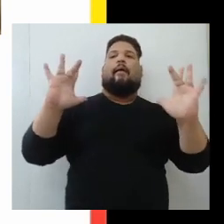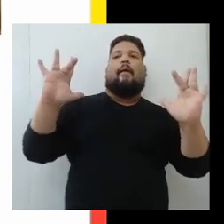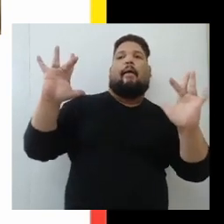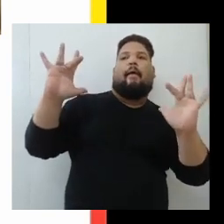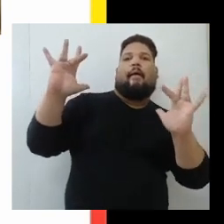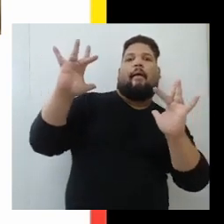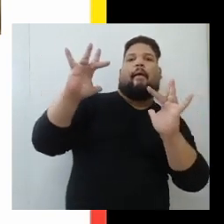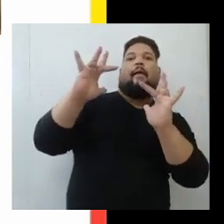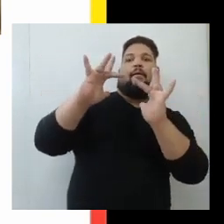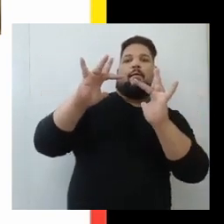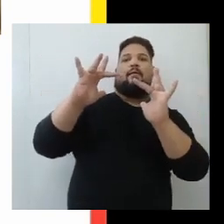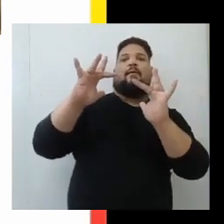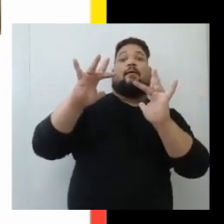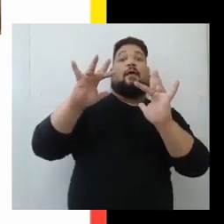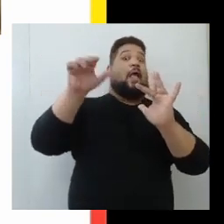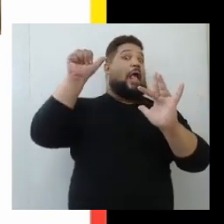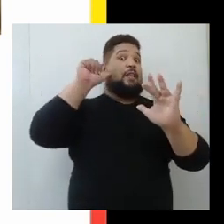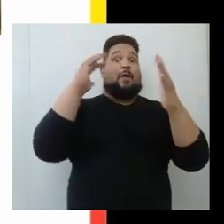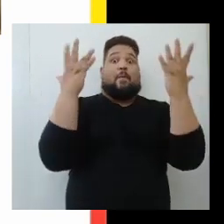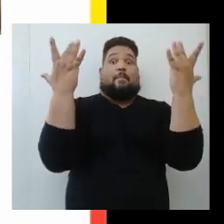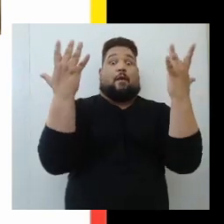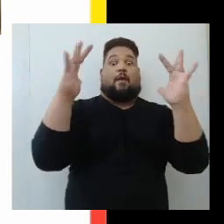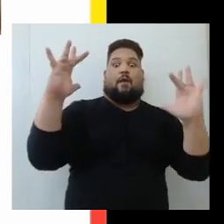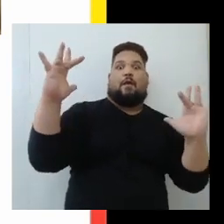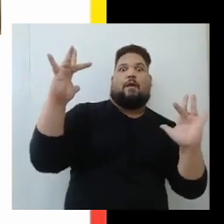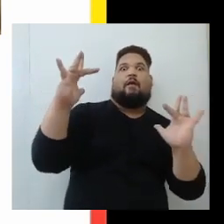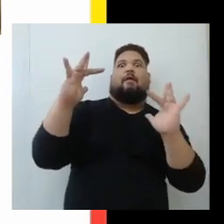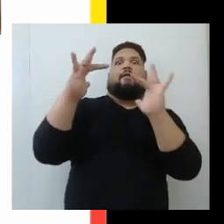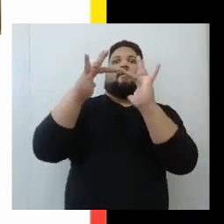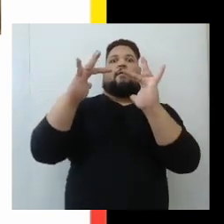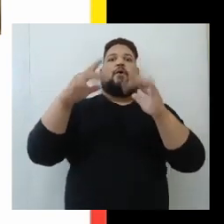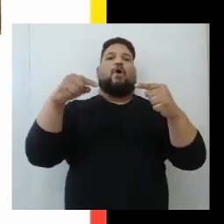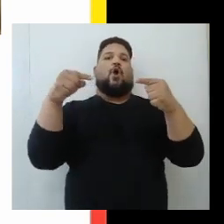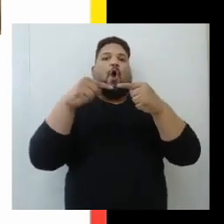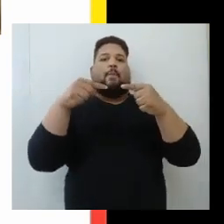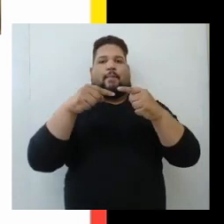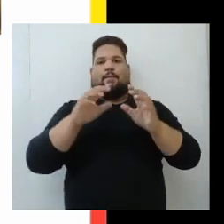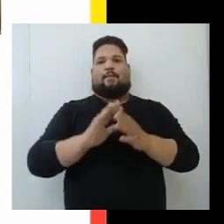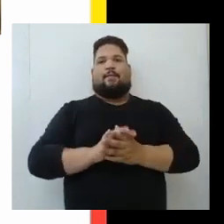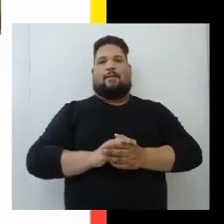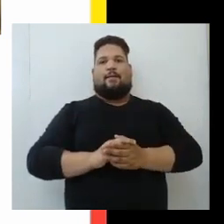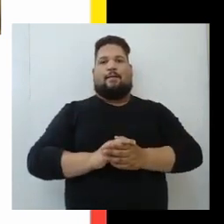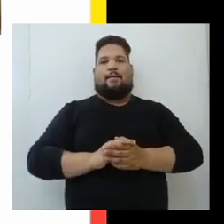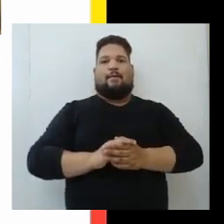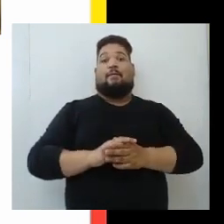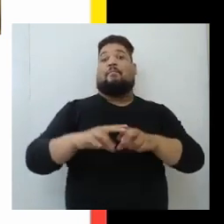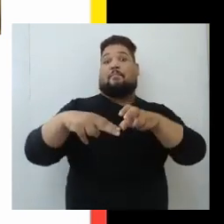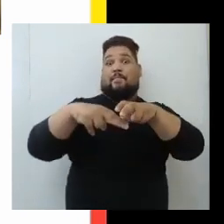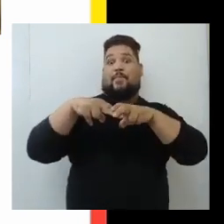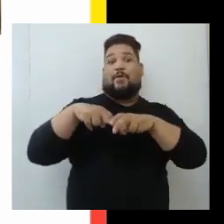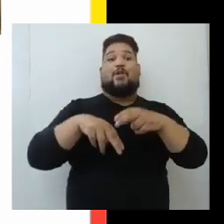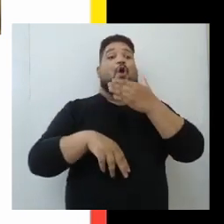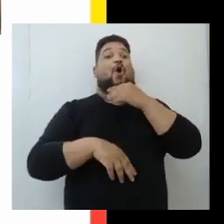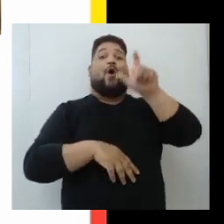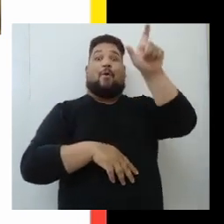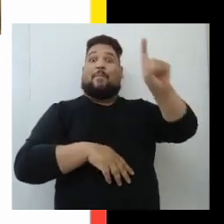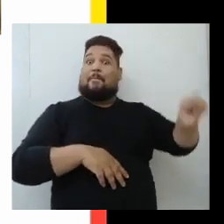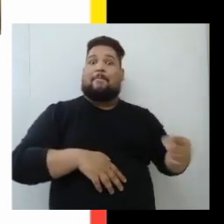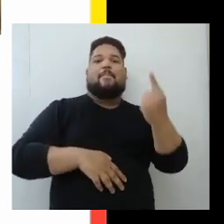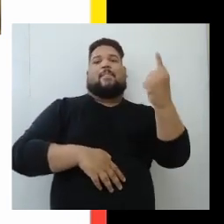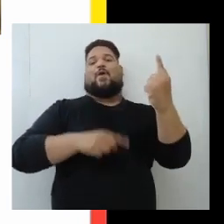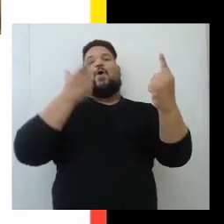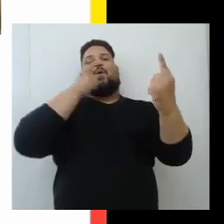suavemente a mão de Adão, um dos dedos de Adão. E a partir dali, o primeiro homem ganhou